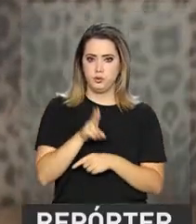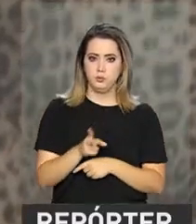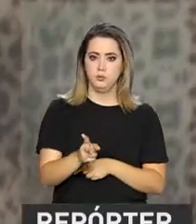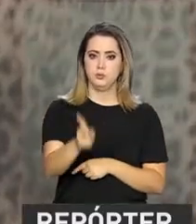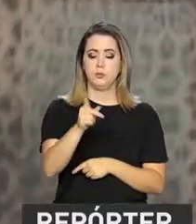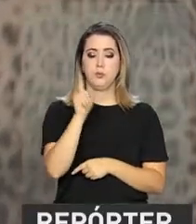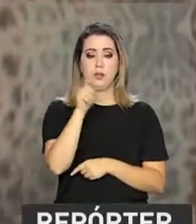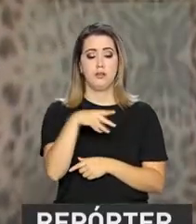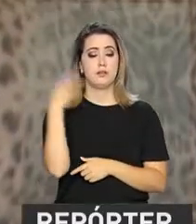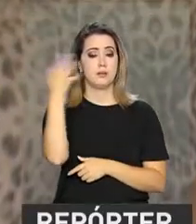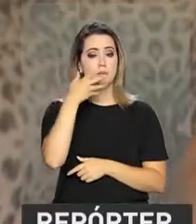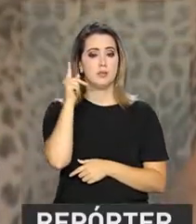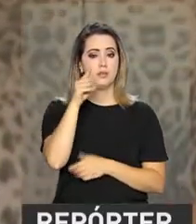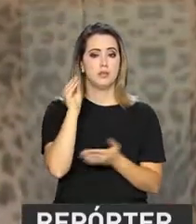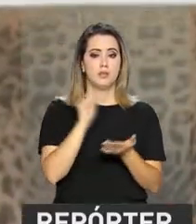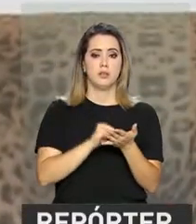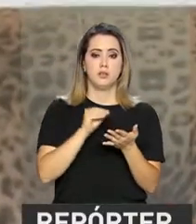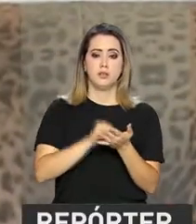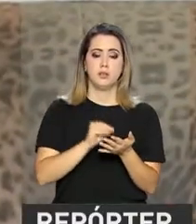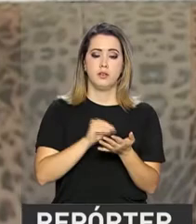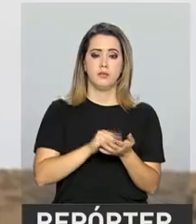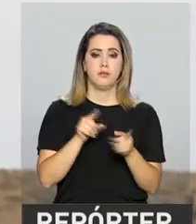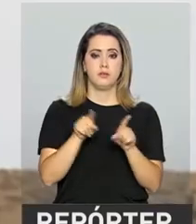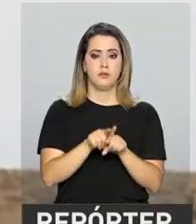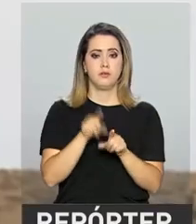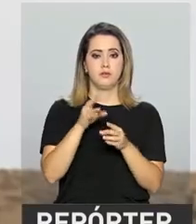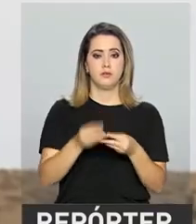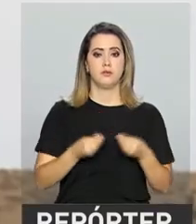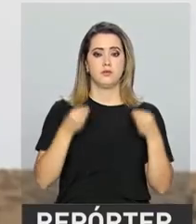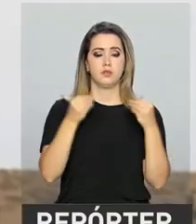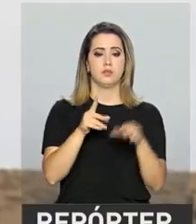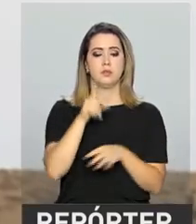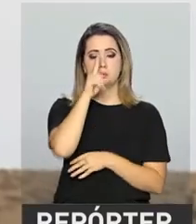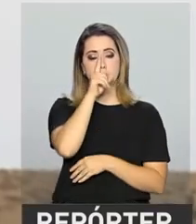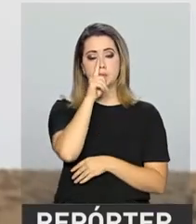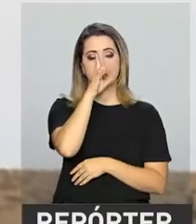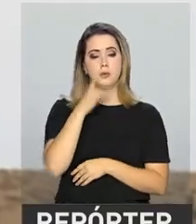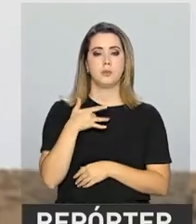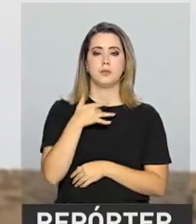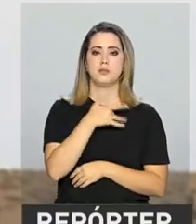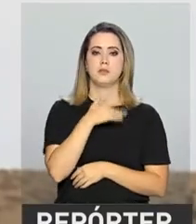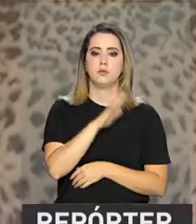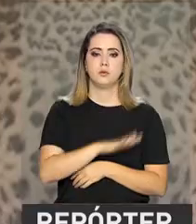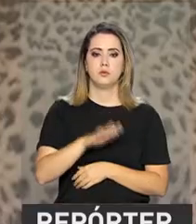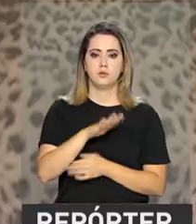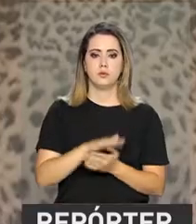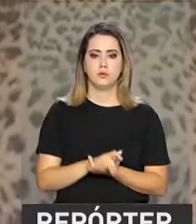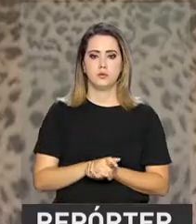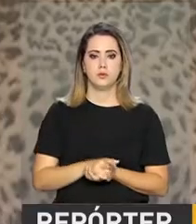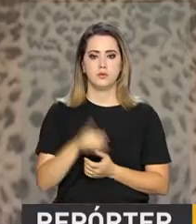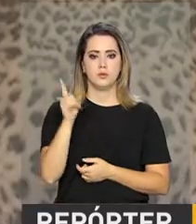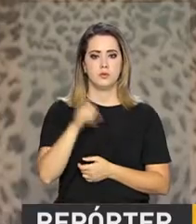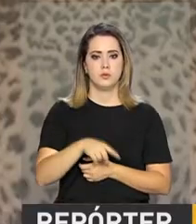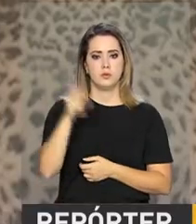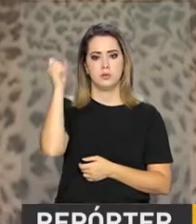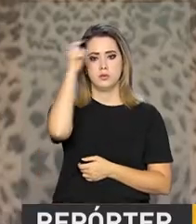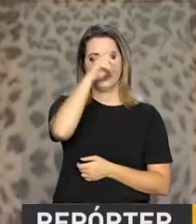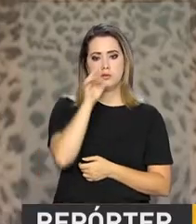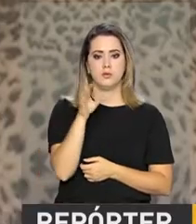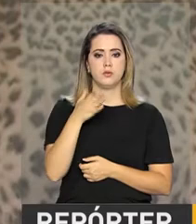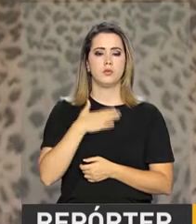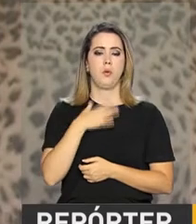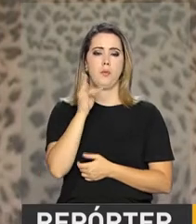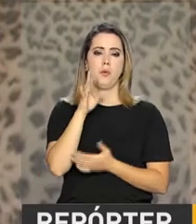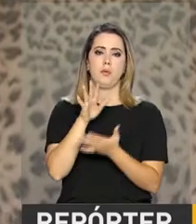ela explica que a falta da substância gera riscos para a saúde do menino é difícil porque só uma esposa